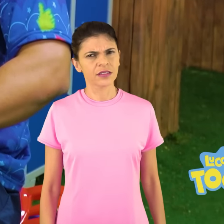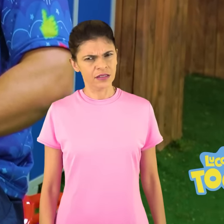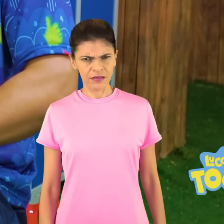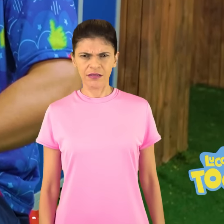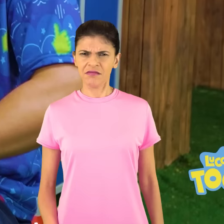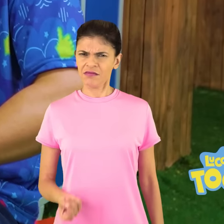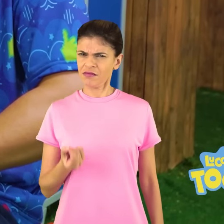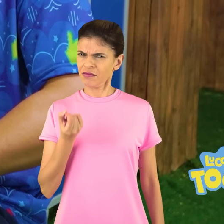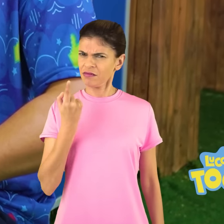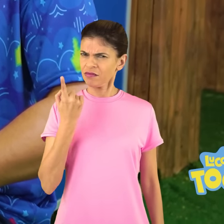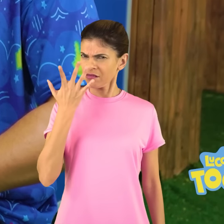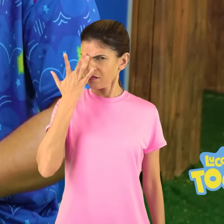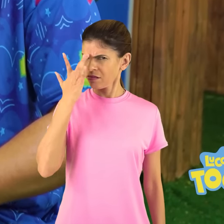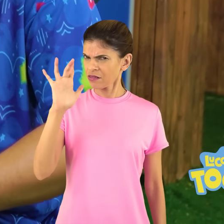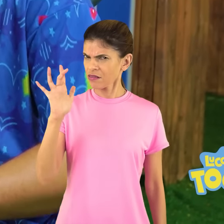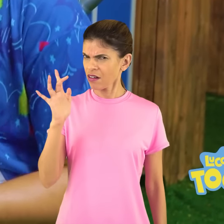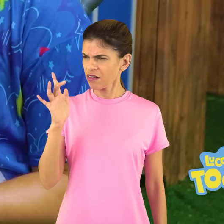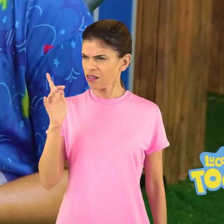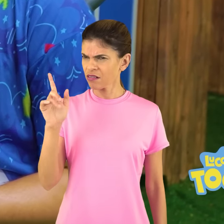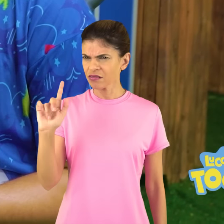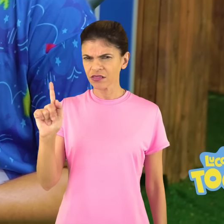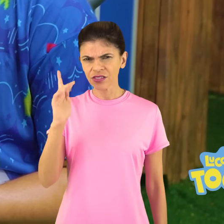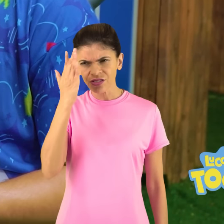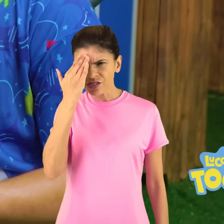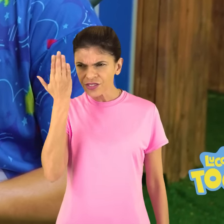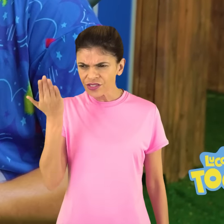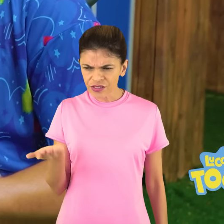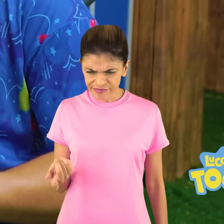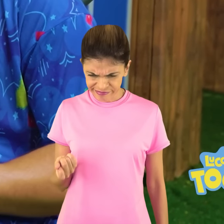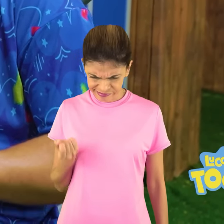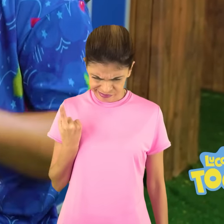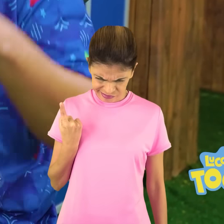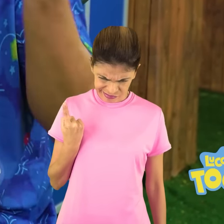Tem alguma coisa de estranho com a gente